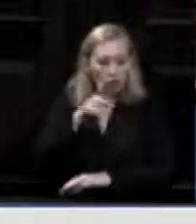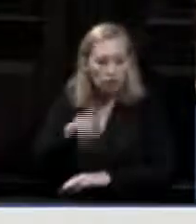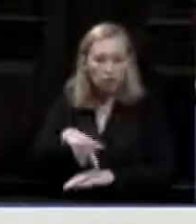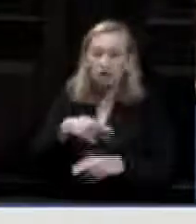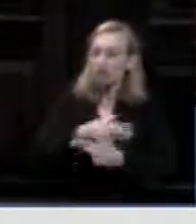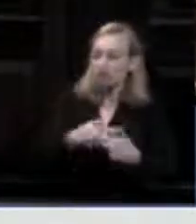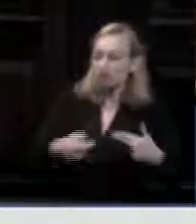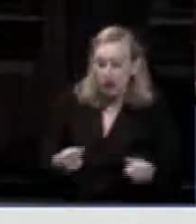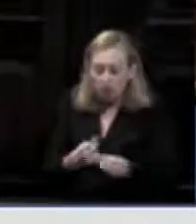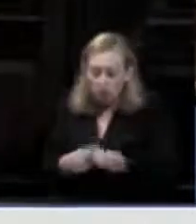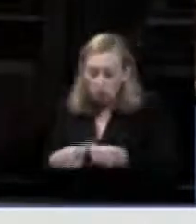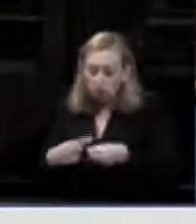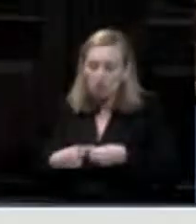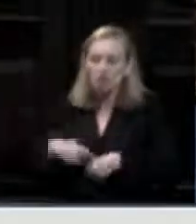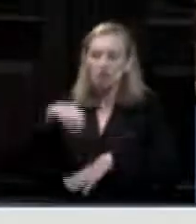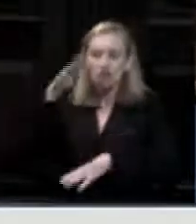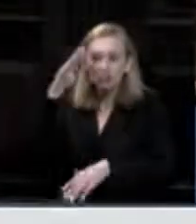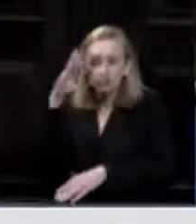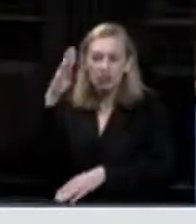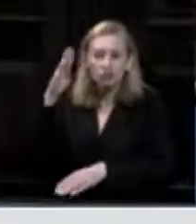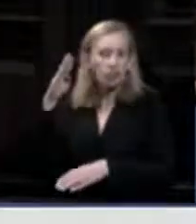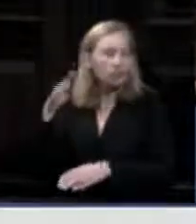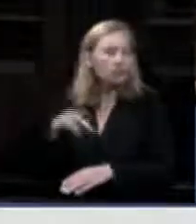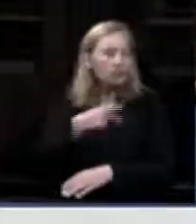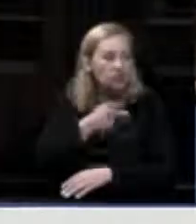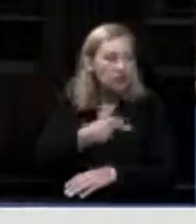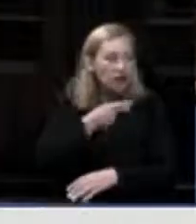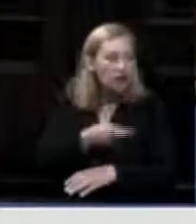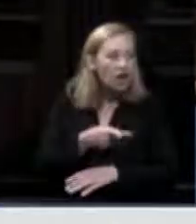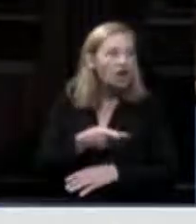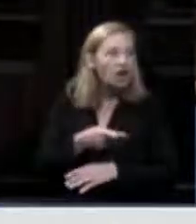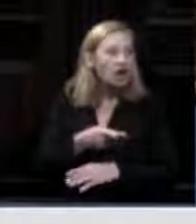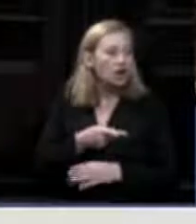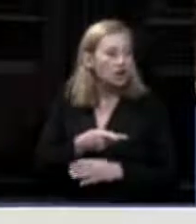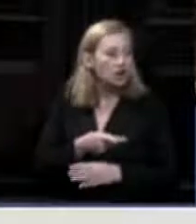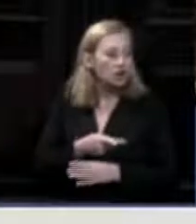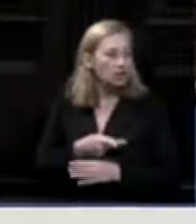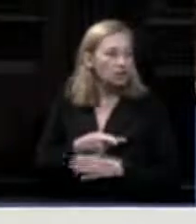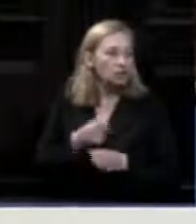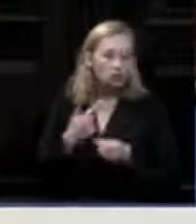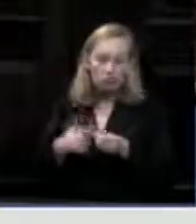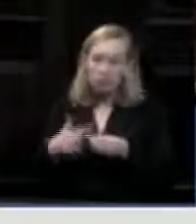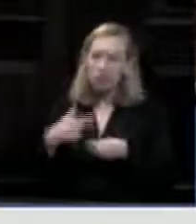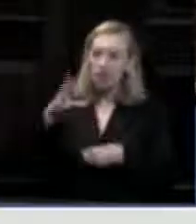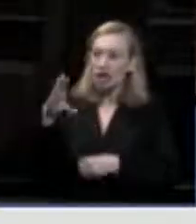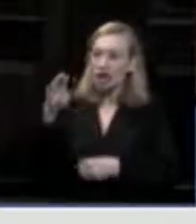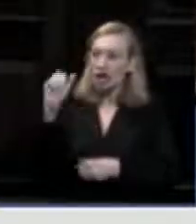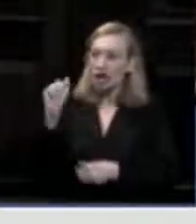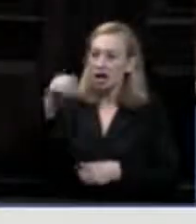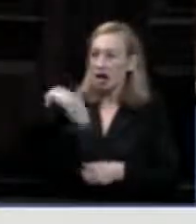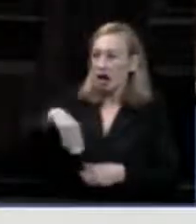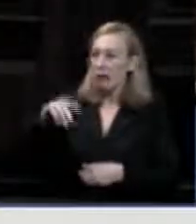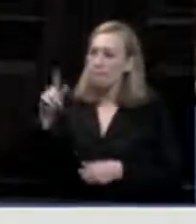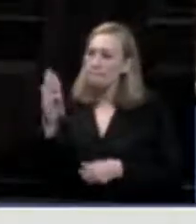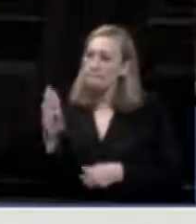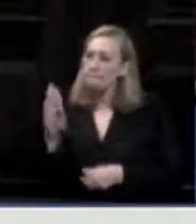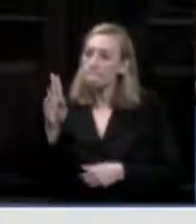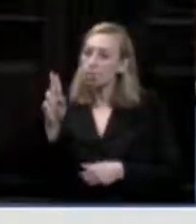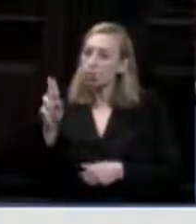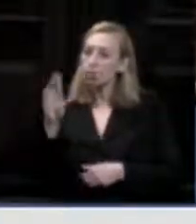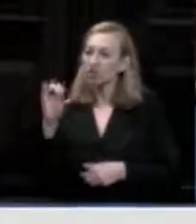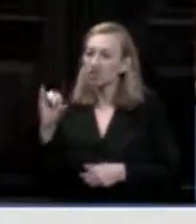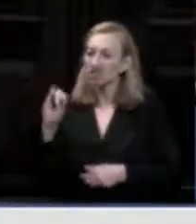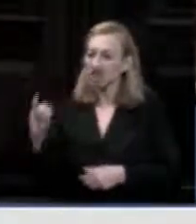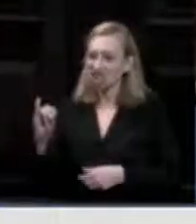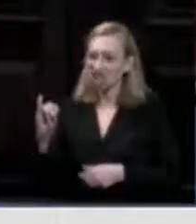vários municípios, mas especialmente gostaria aqui de dar um destaque ao município de Cambuci, no noroeste